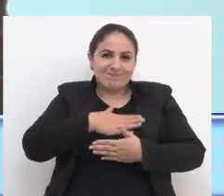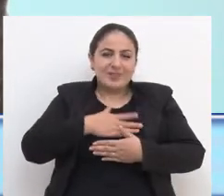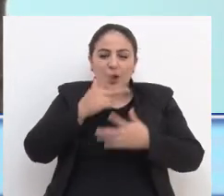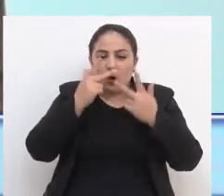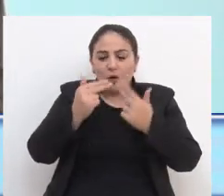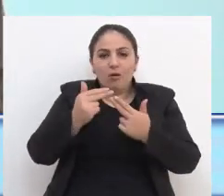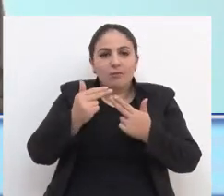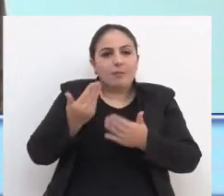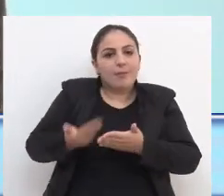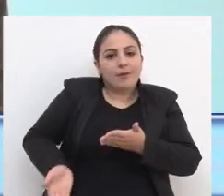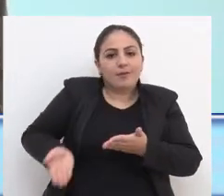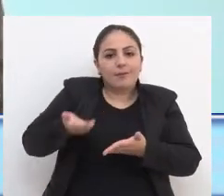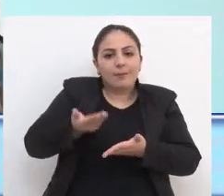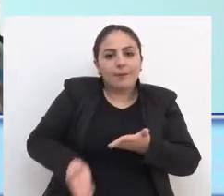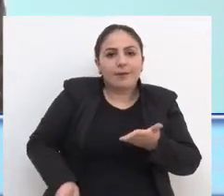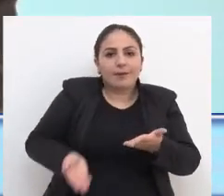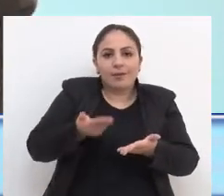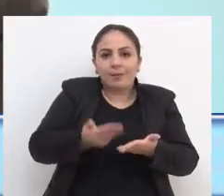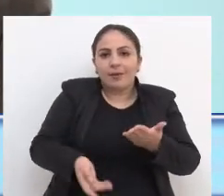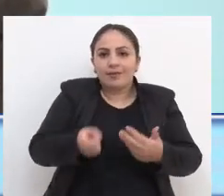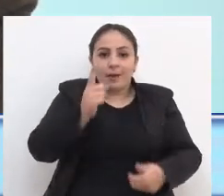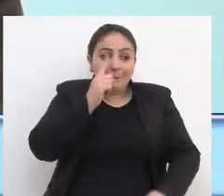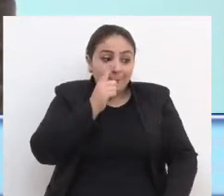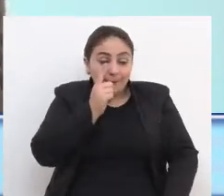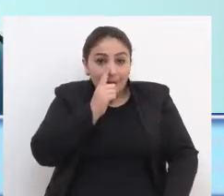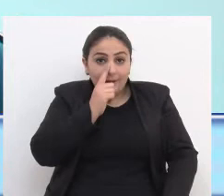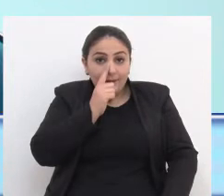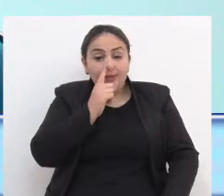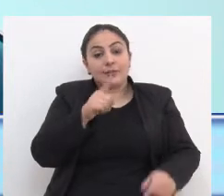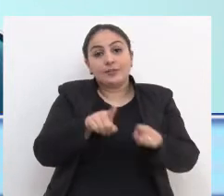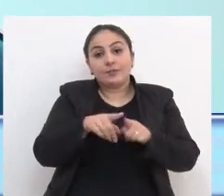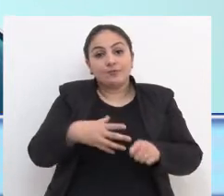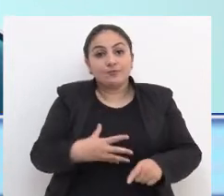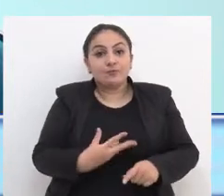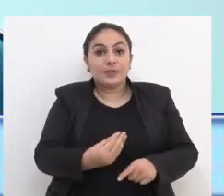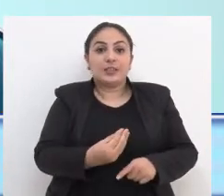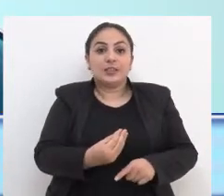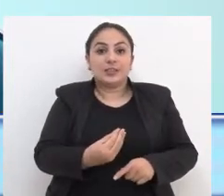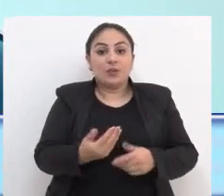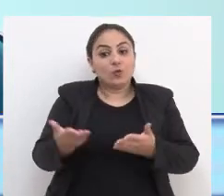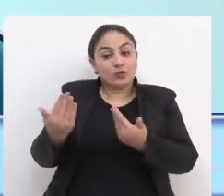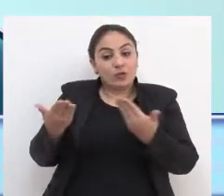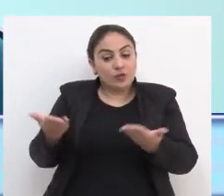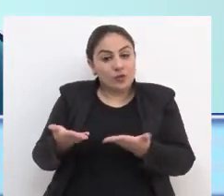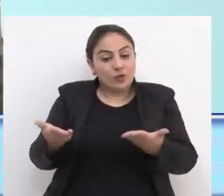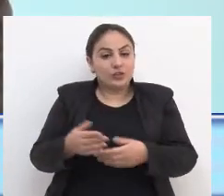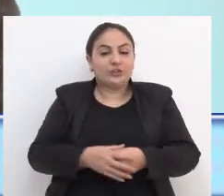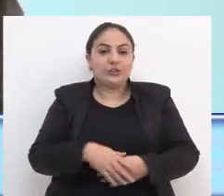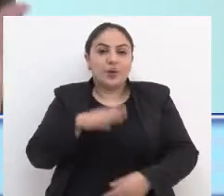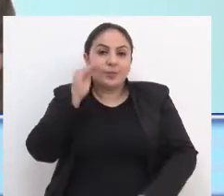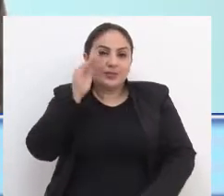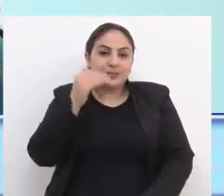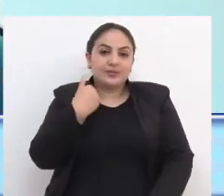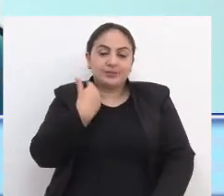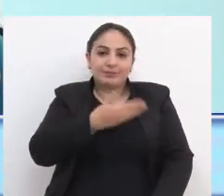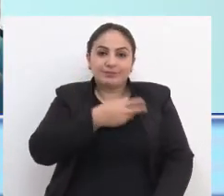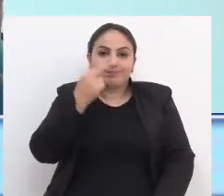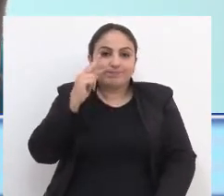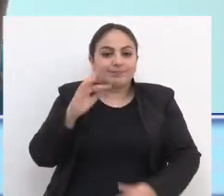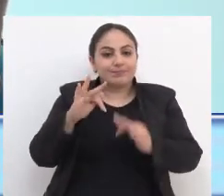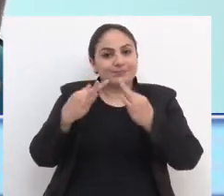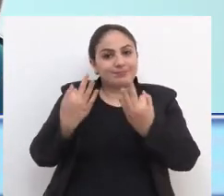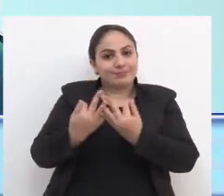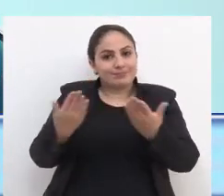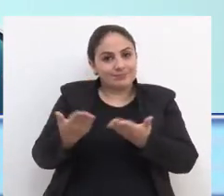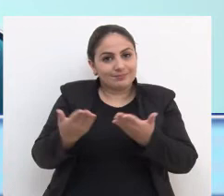vida foi se perdendo, né? Tanto na mãe quanto nos filhos, o jovem hoje, né? A observação que a gente vê